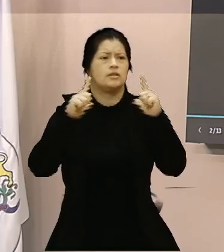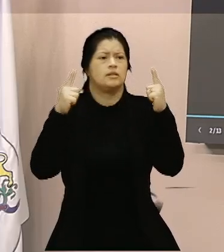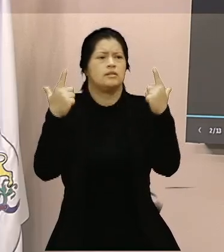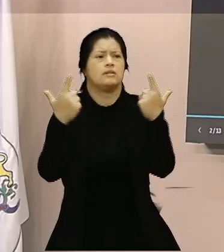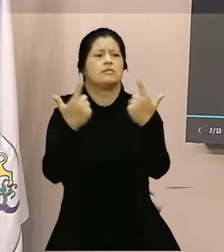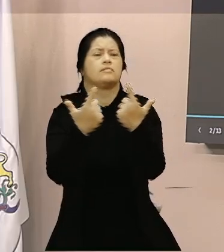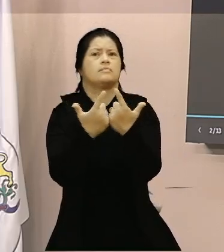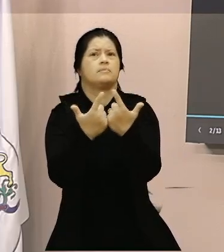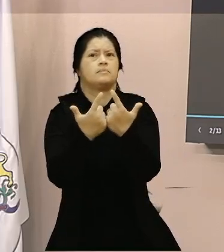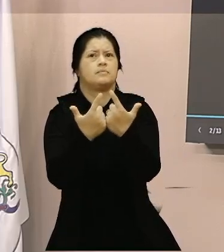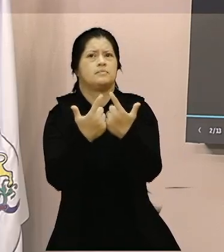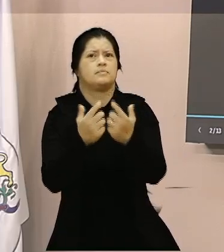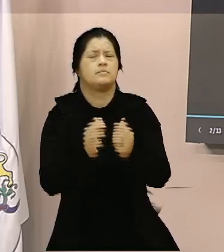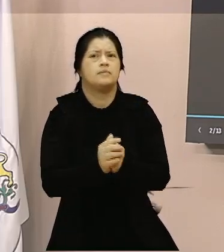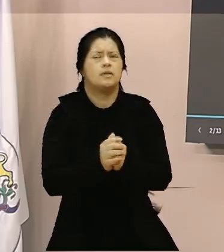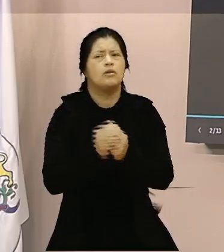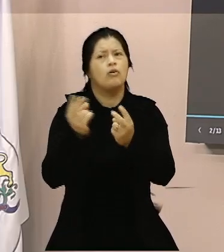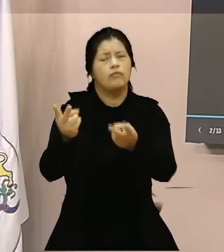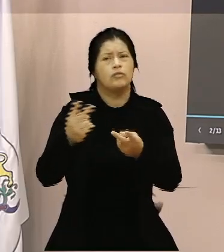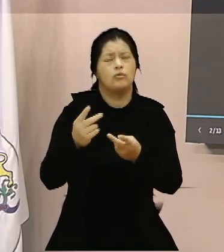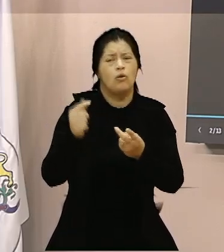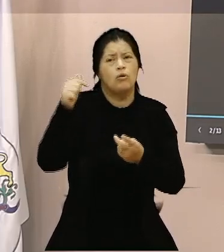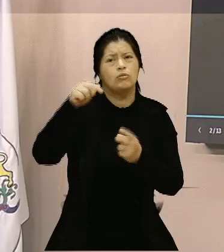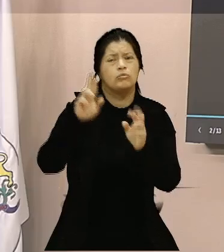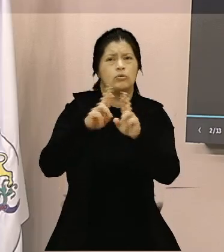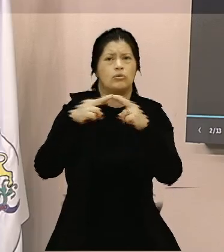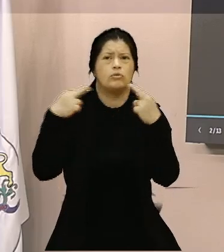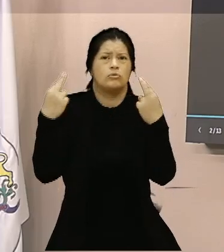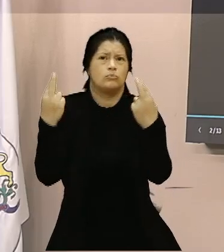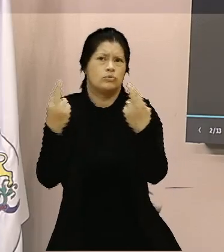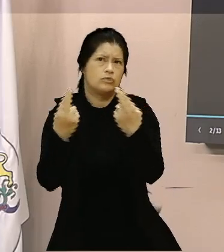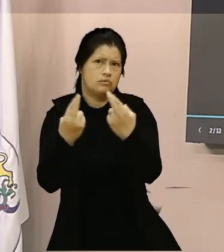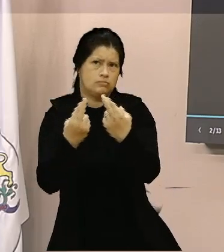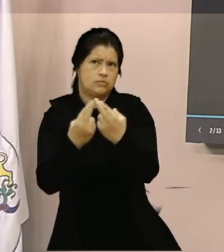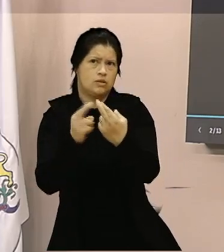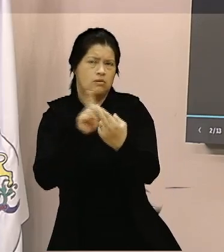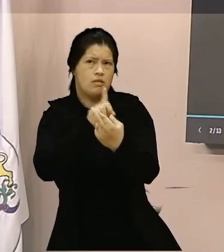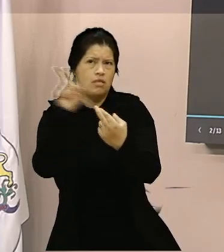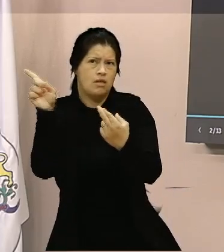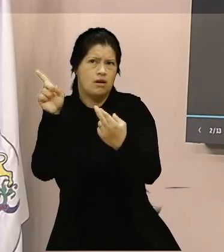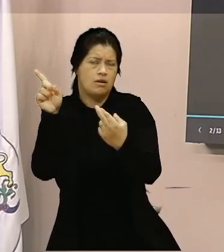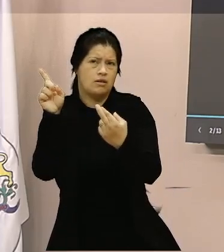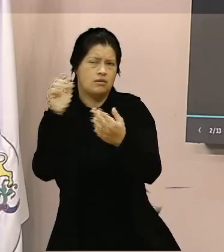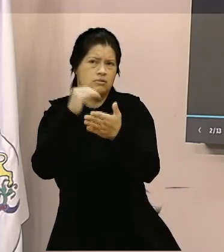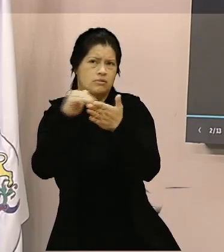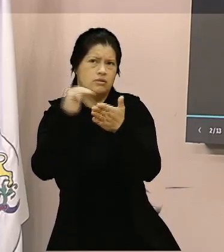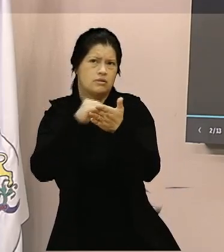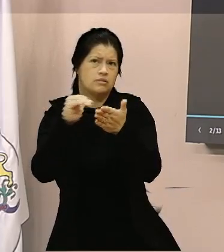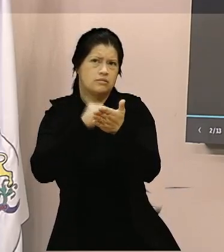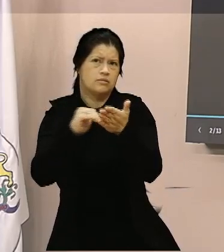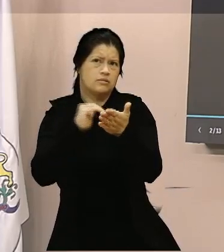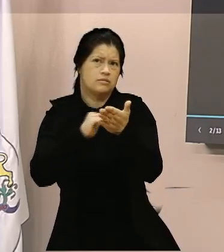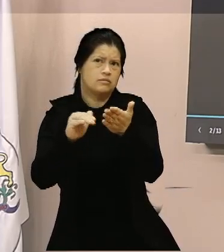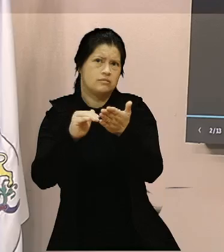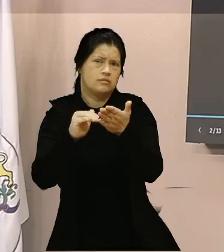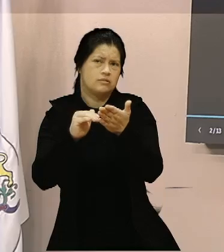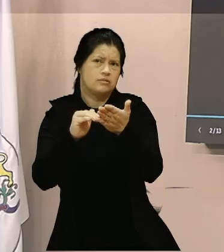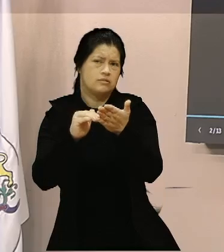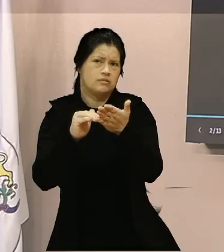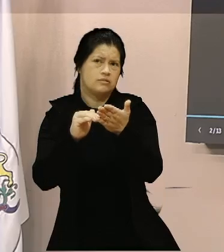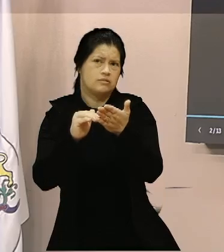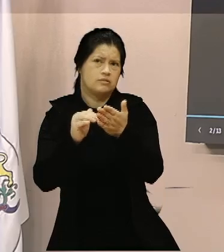que hoje ele me convidou para estar numa reunião lá com o secretário do transporte,